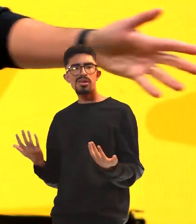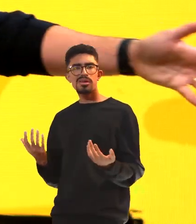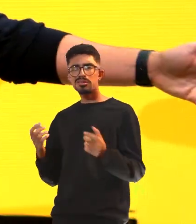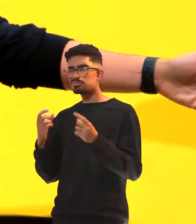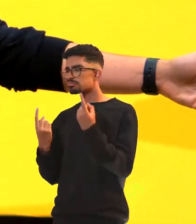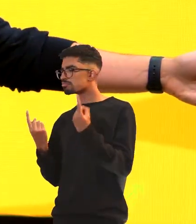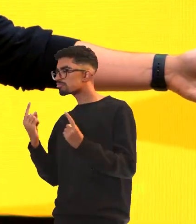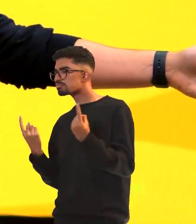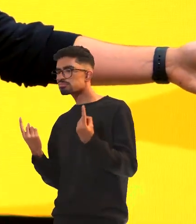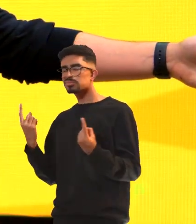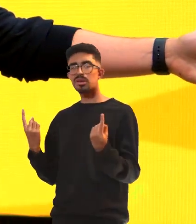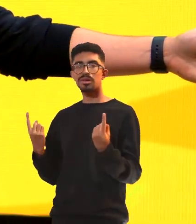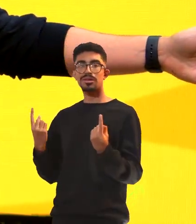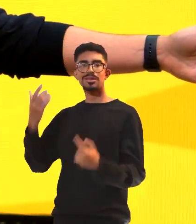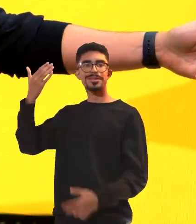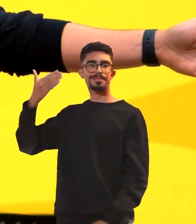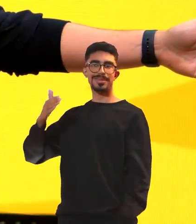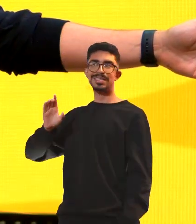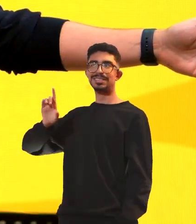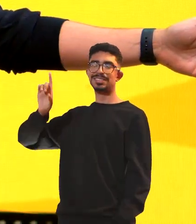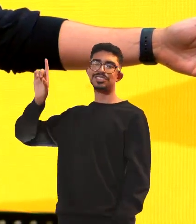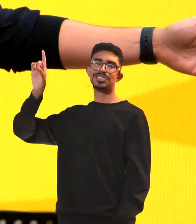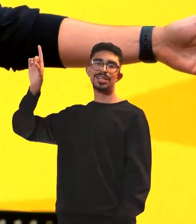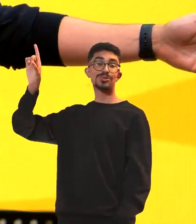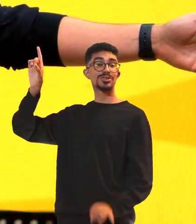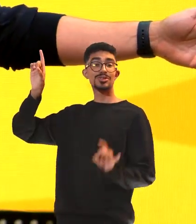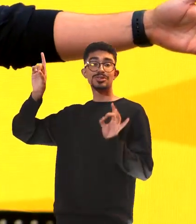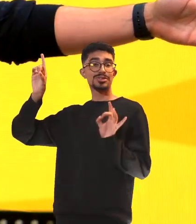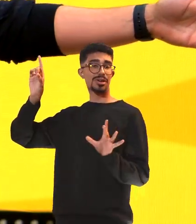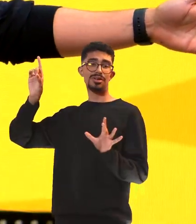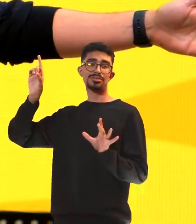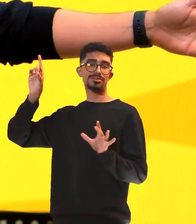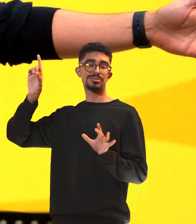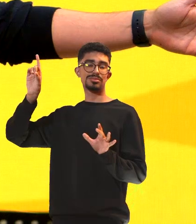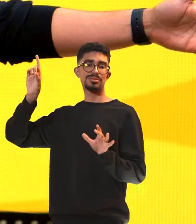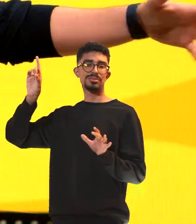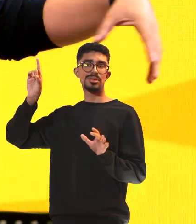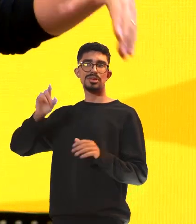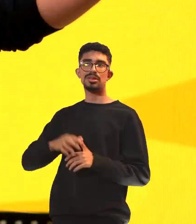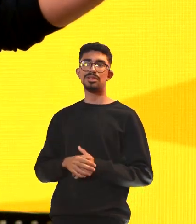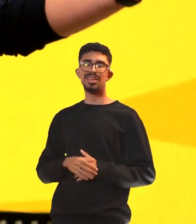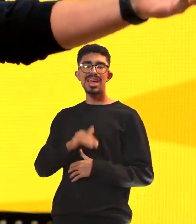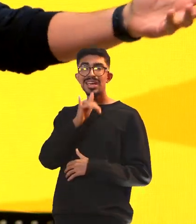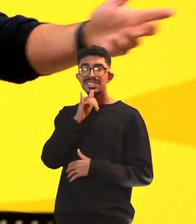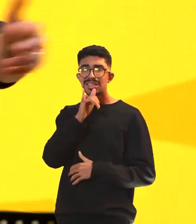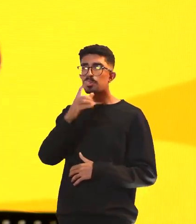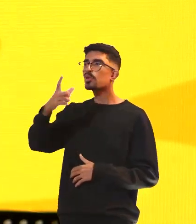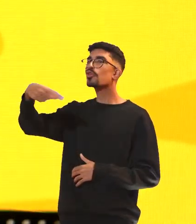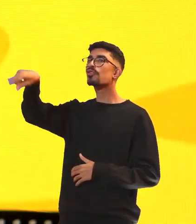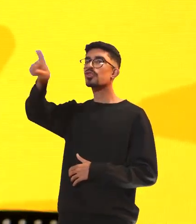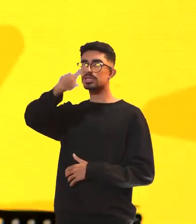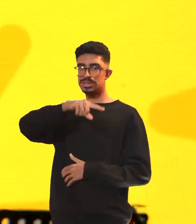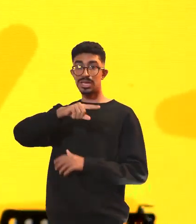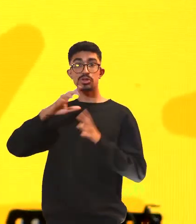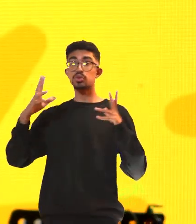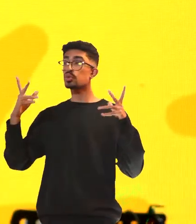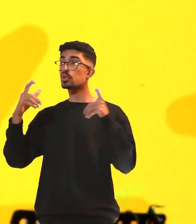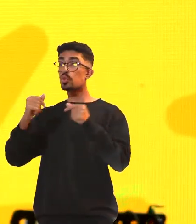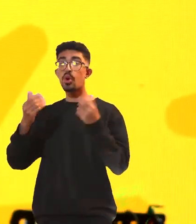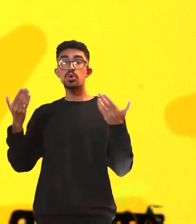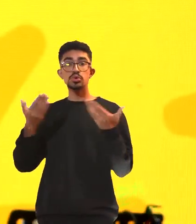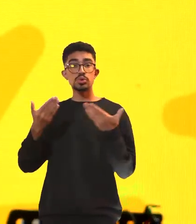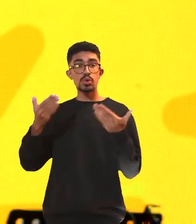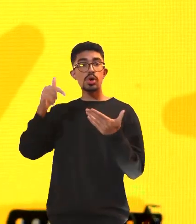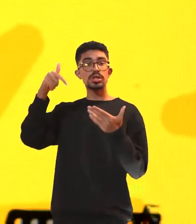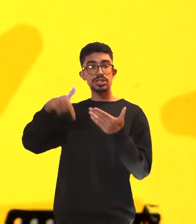Fala a verdade, a gente estava adorando o Senhor aqui, você consegue pensar em sair para a balada, sair, fazer coisa errada? Você consegue ficar aqui